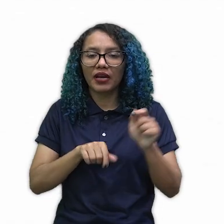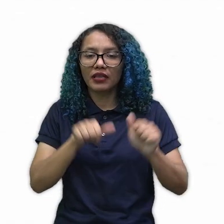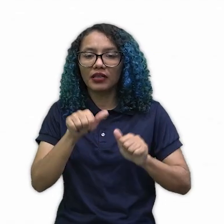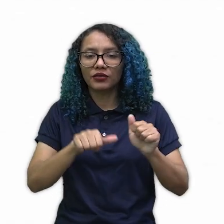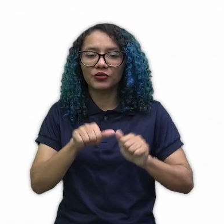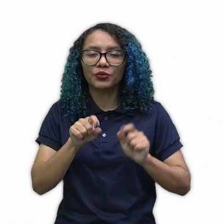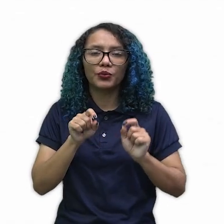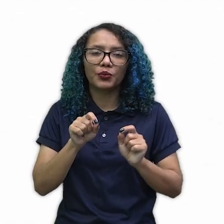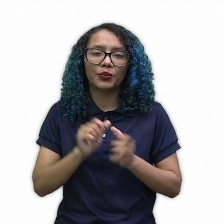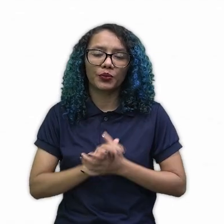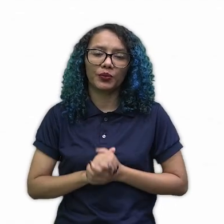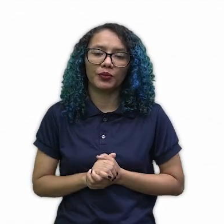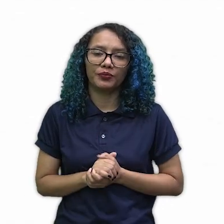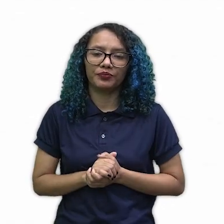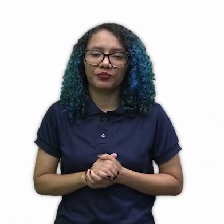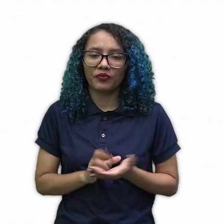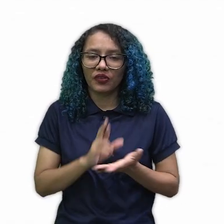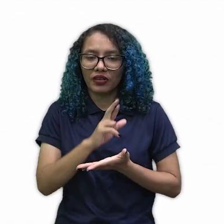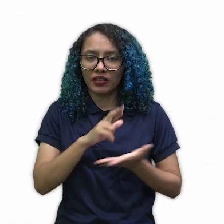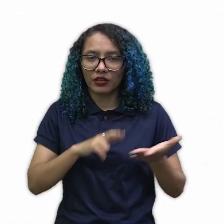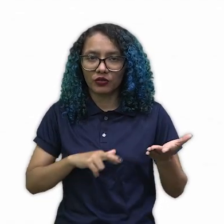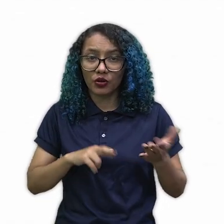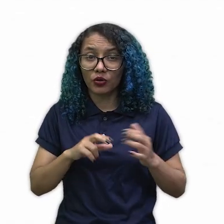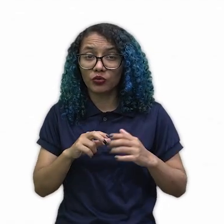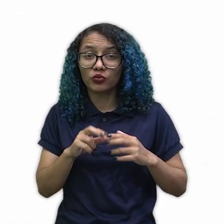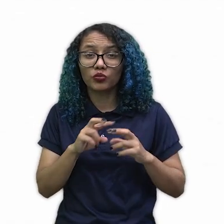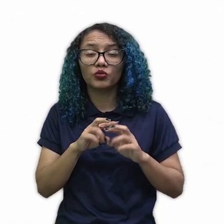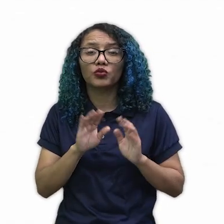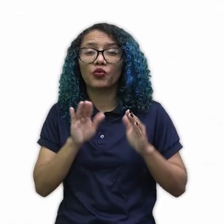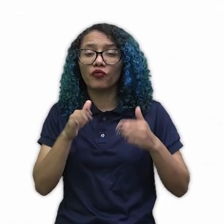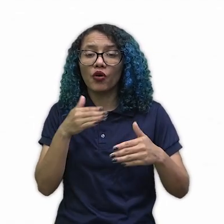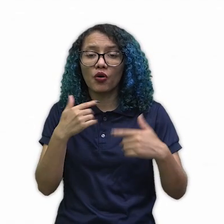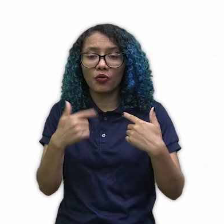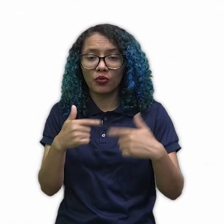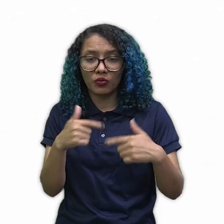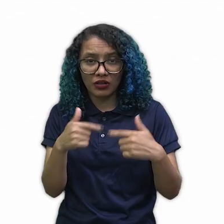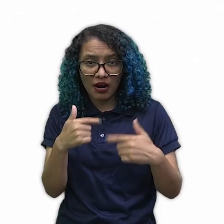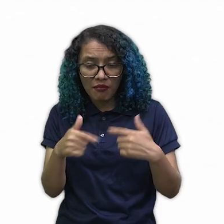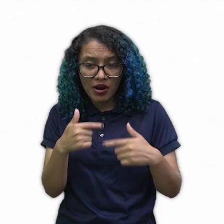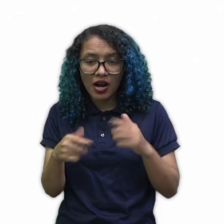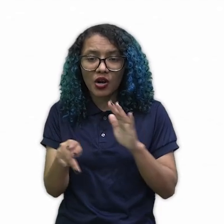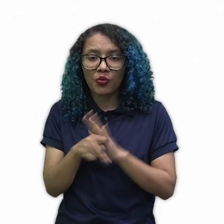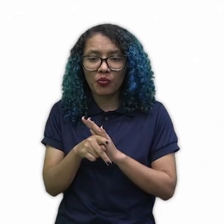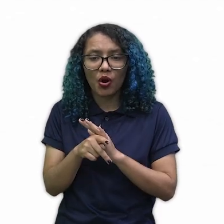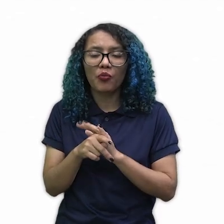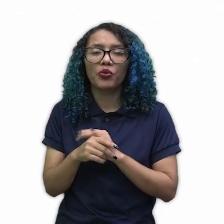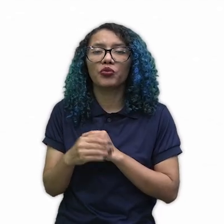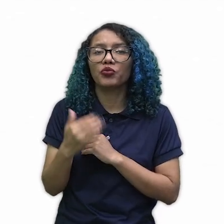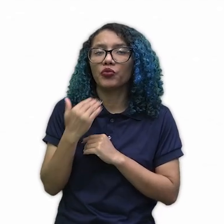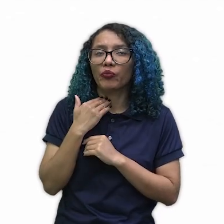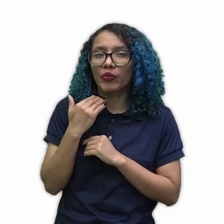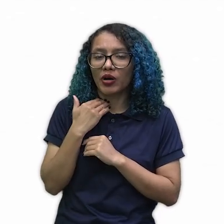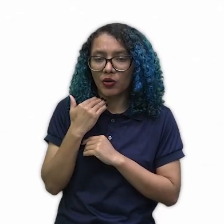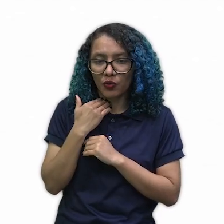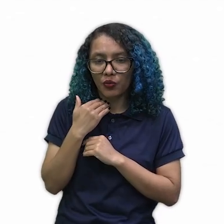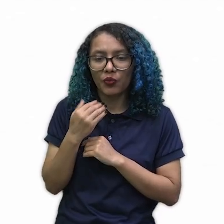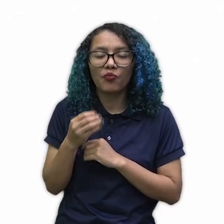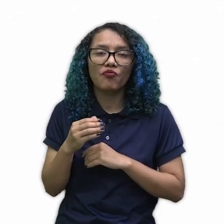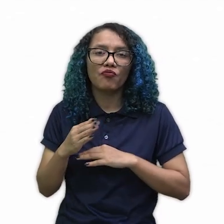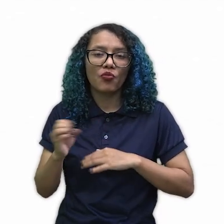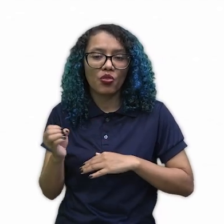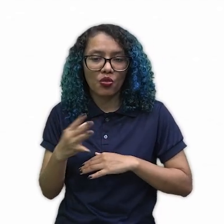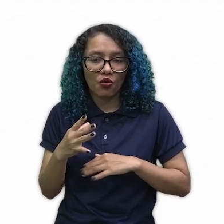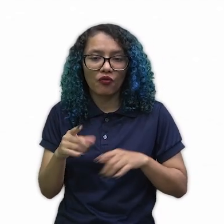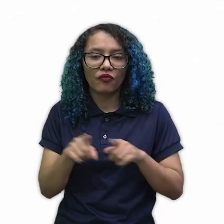analisaram relatórios sobre os trabalhos do novo Banco de Desenvolvimento, o NDB, e o Conselho Empresarial